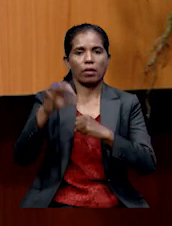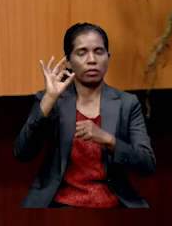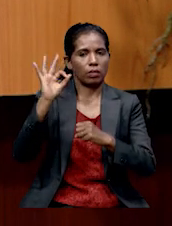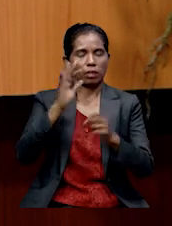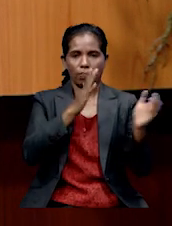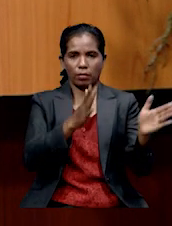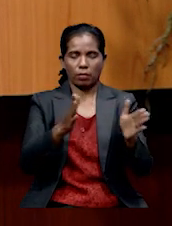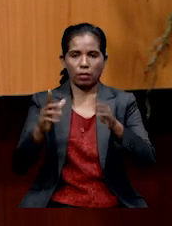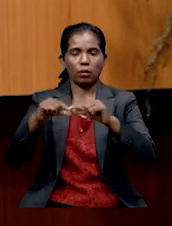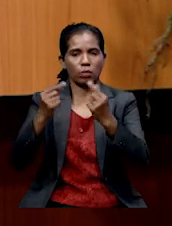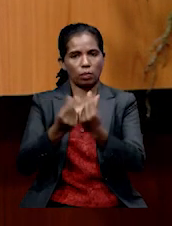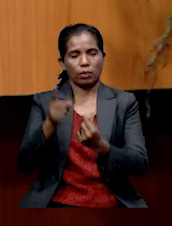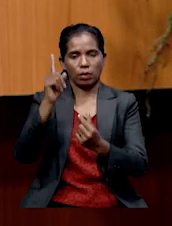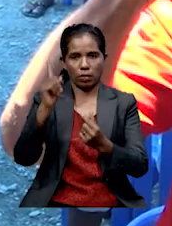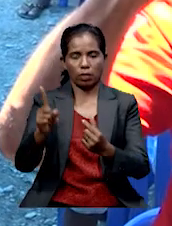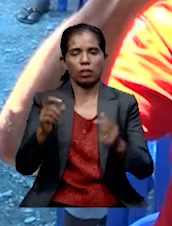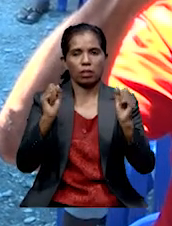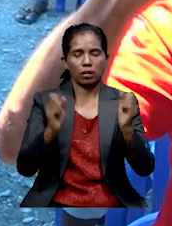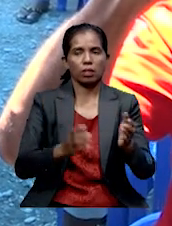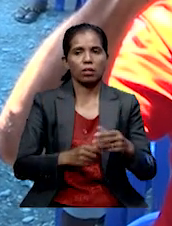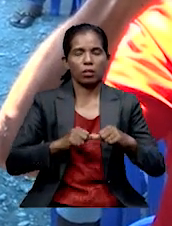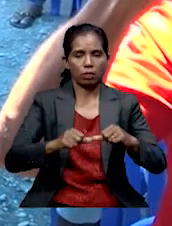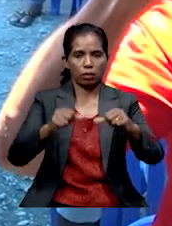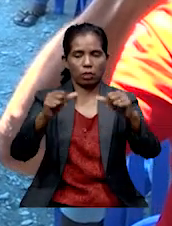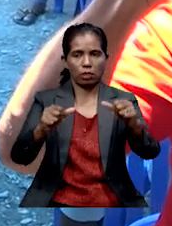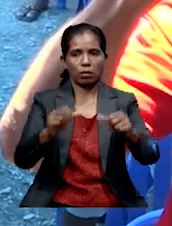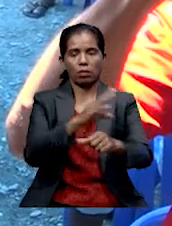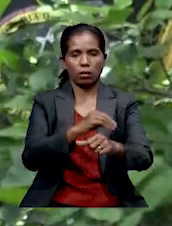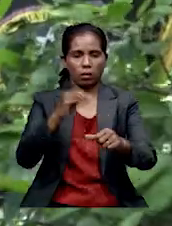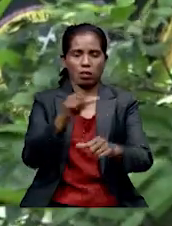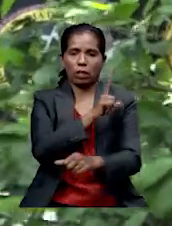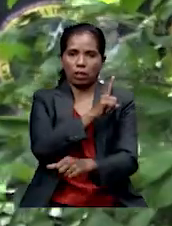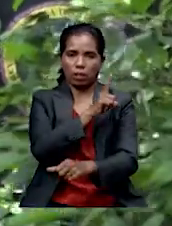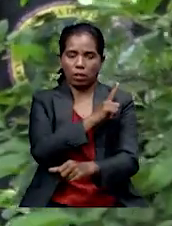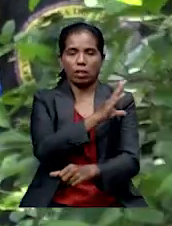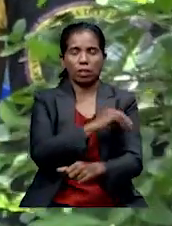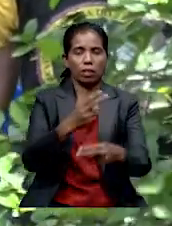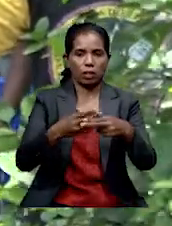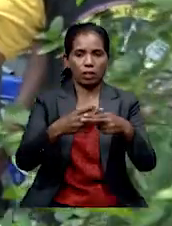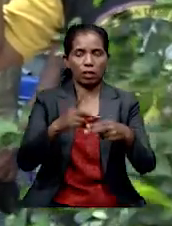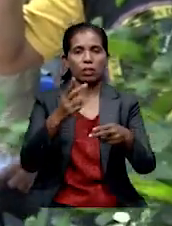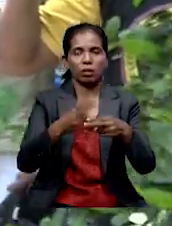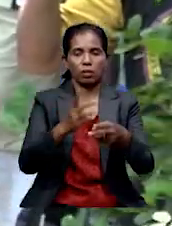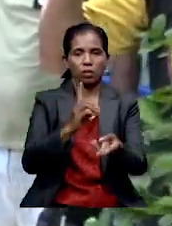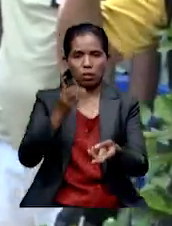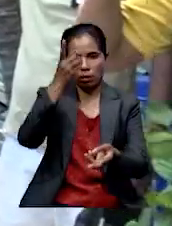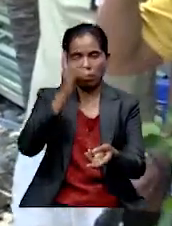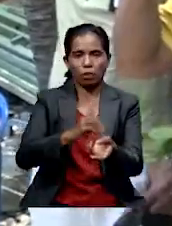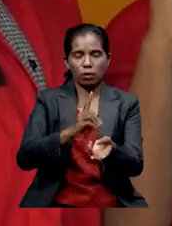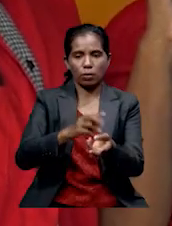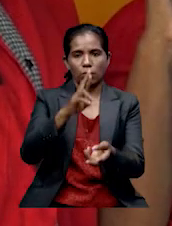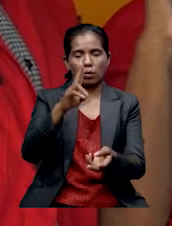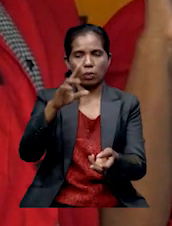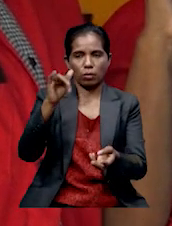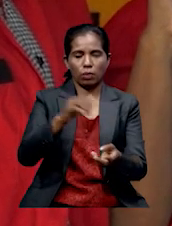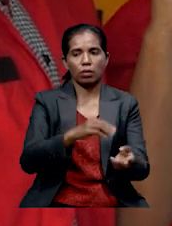prepara ona pacote ida, nebe se avança o general reformado Lereanan Timur, no Rui Maria de Araújo, o de concorre ba